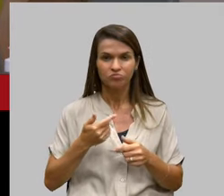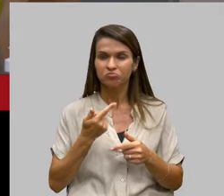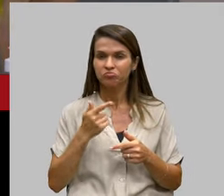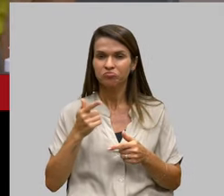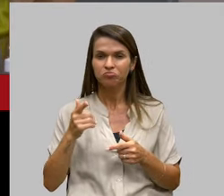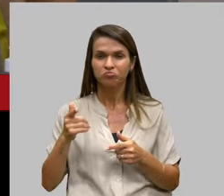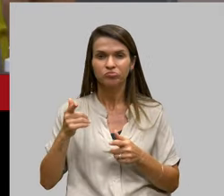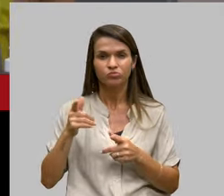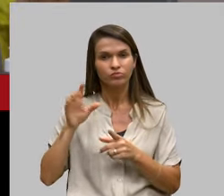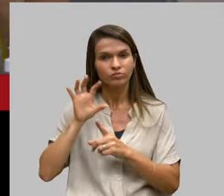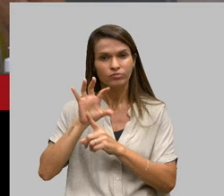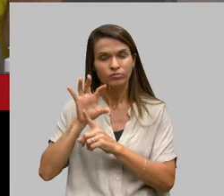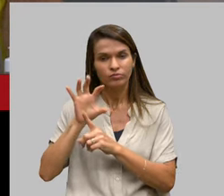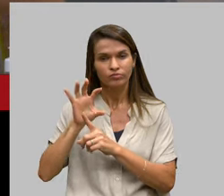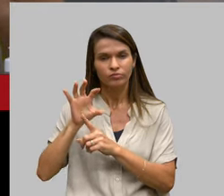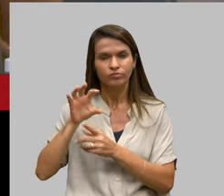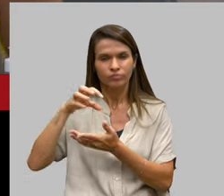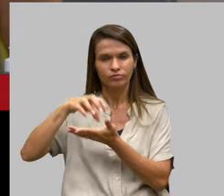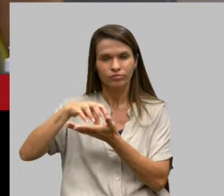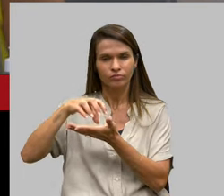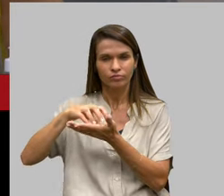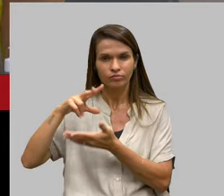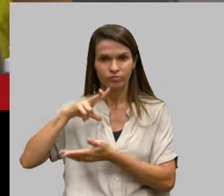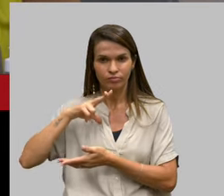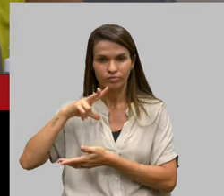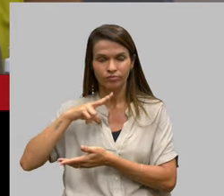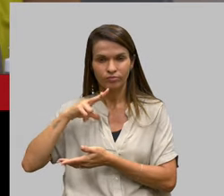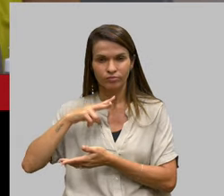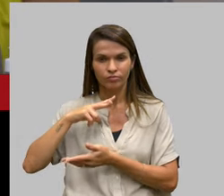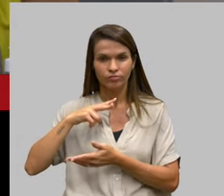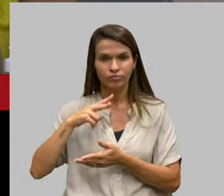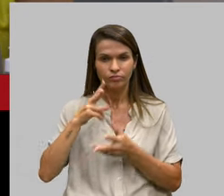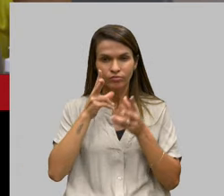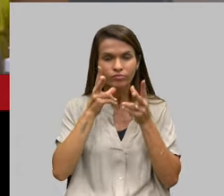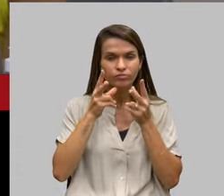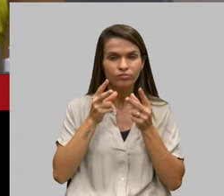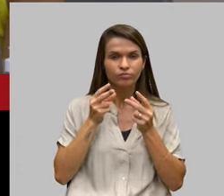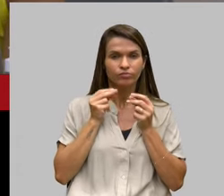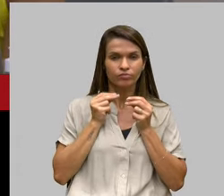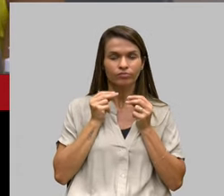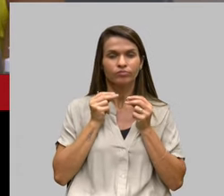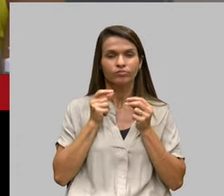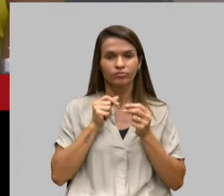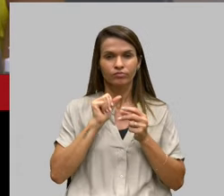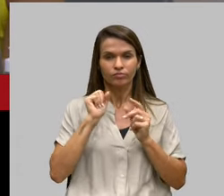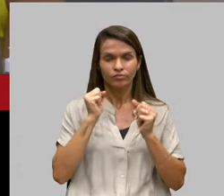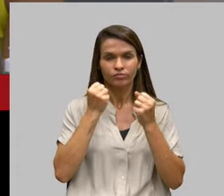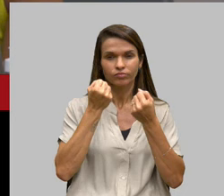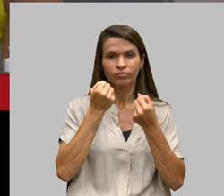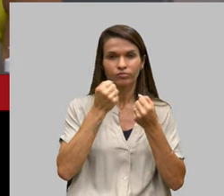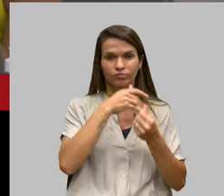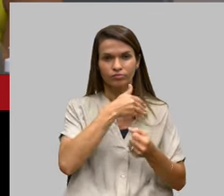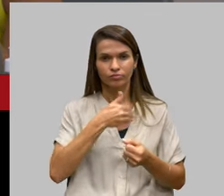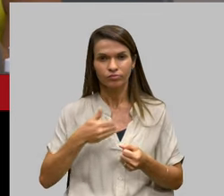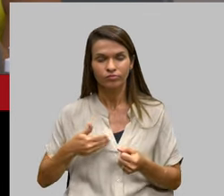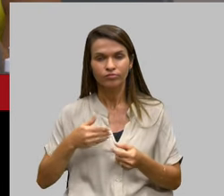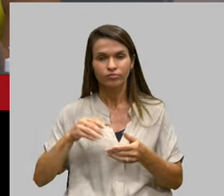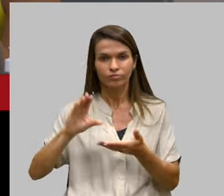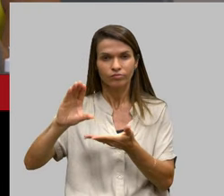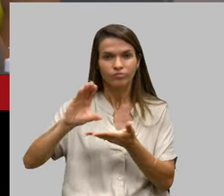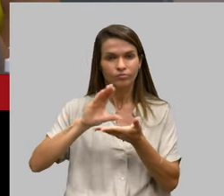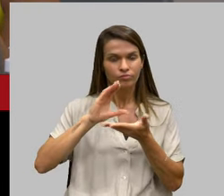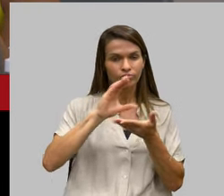setor privado compreendidas nas áreas de Segurança Pública diplomacia tributação arrecadação e